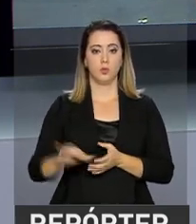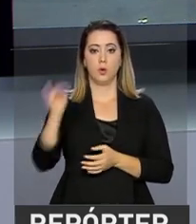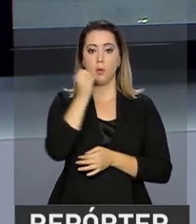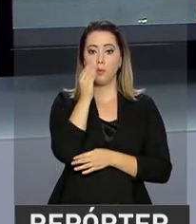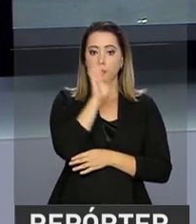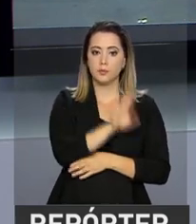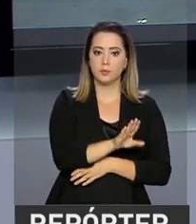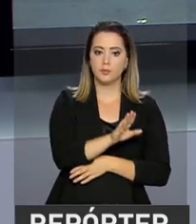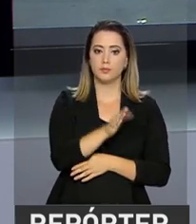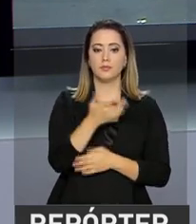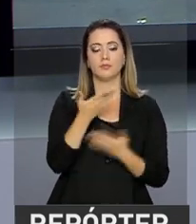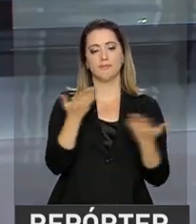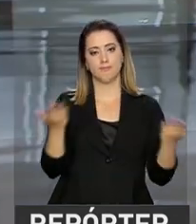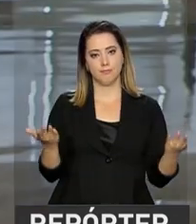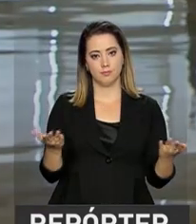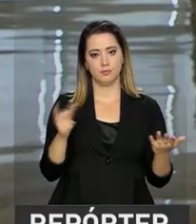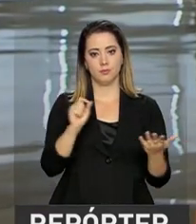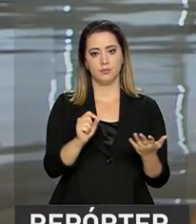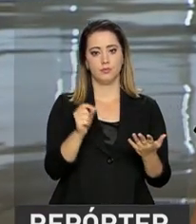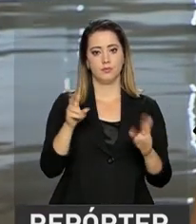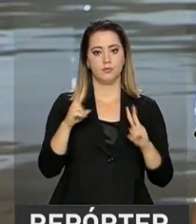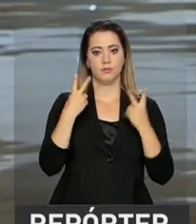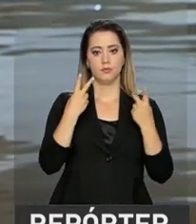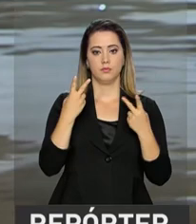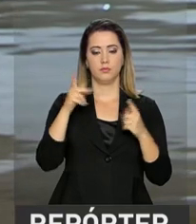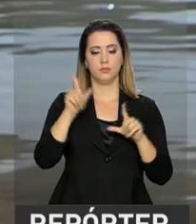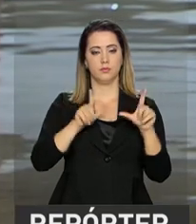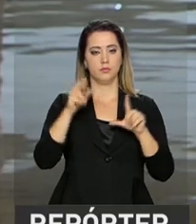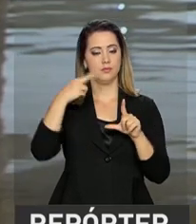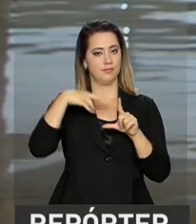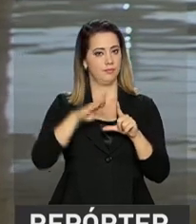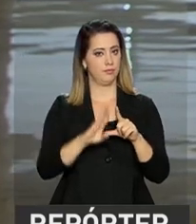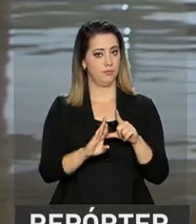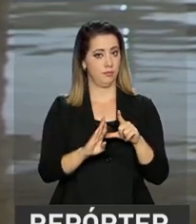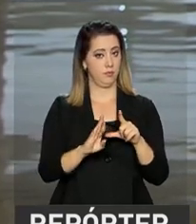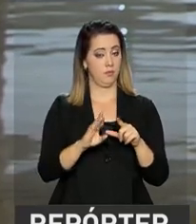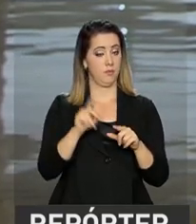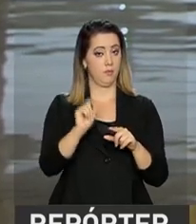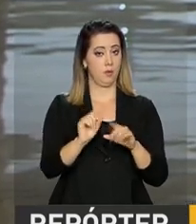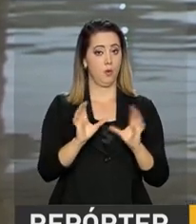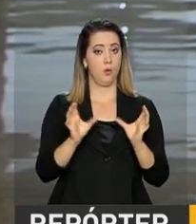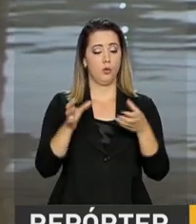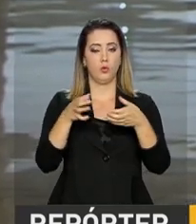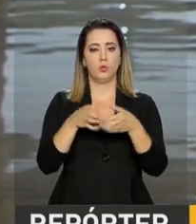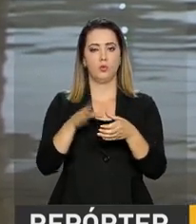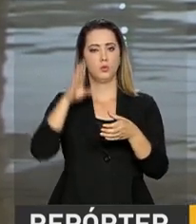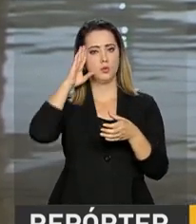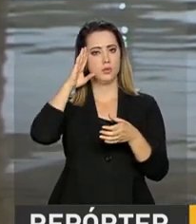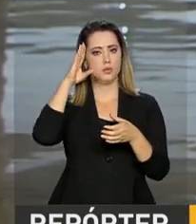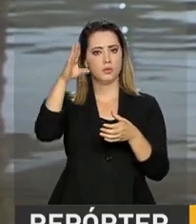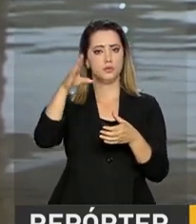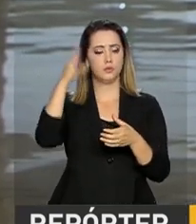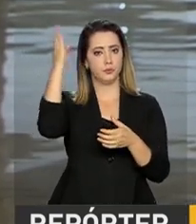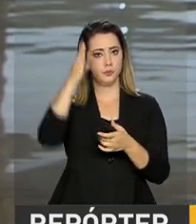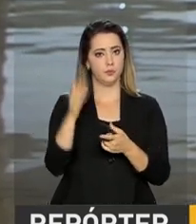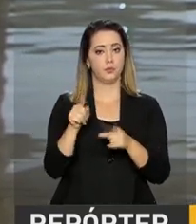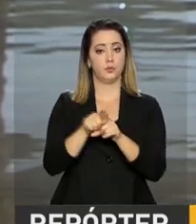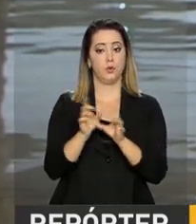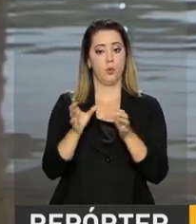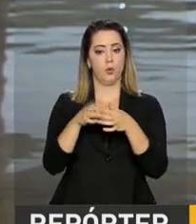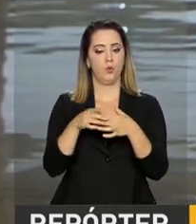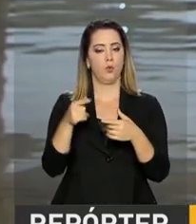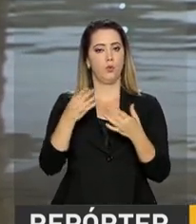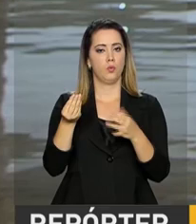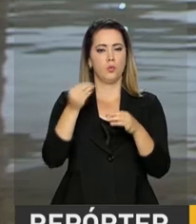bataglini novamente boa tarde também de novo a todos que nos acompanham pela tv nbr pois é os agentes da força nacional vão atuar nas áreas de